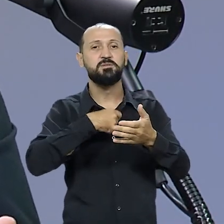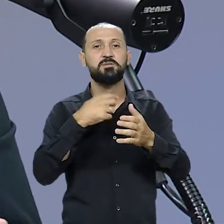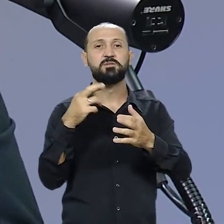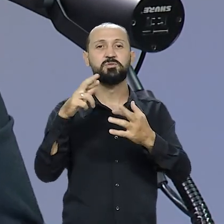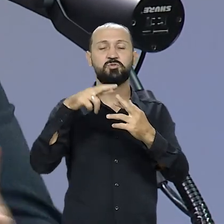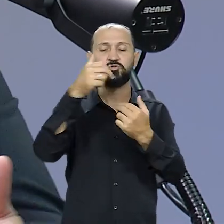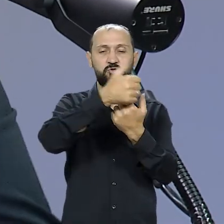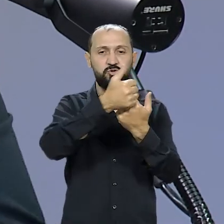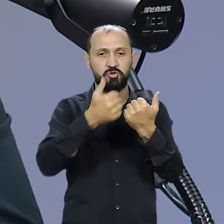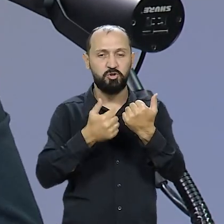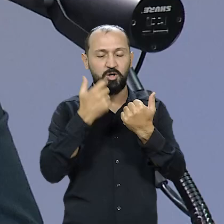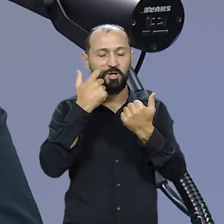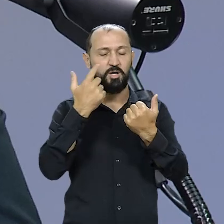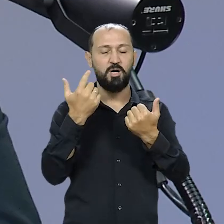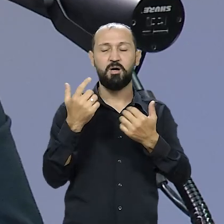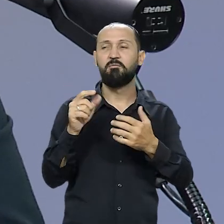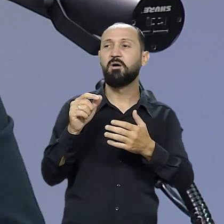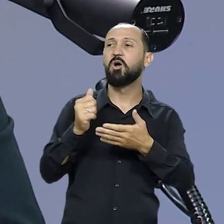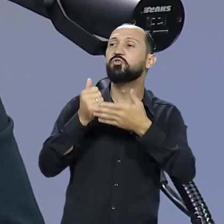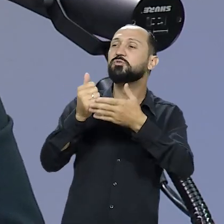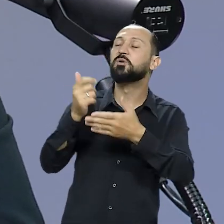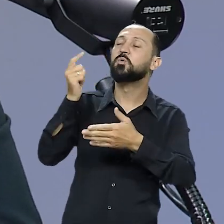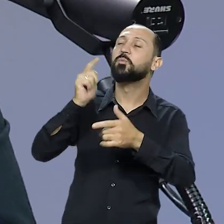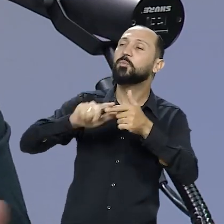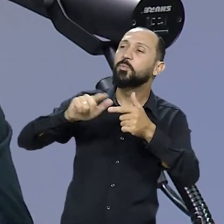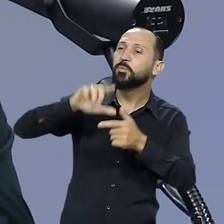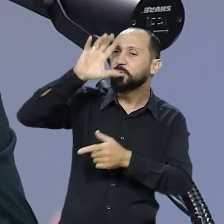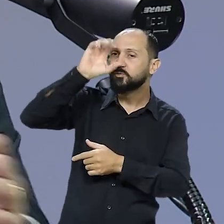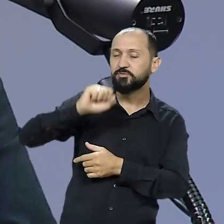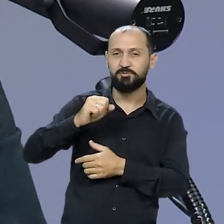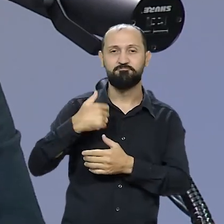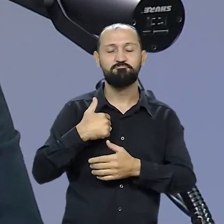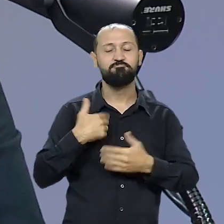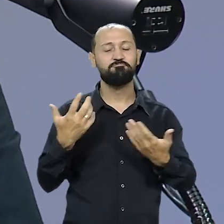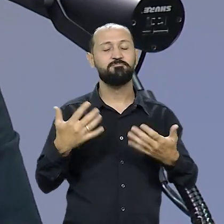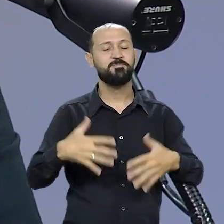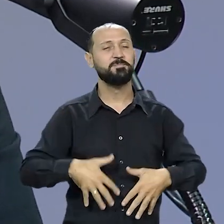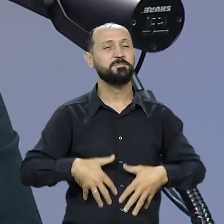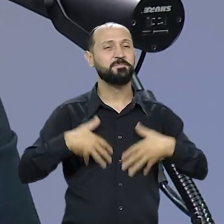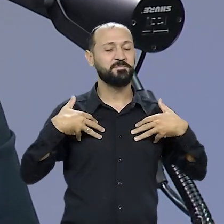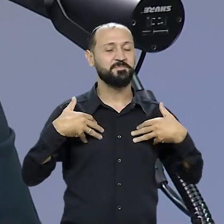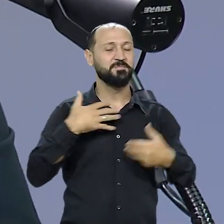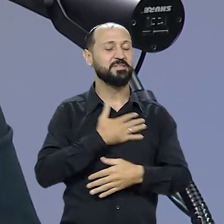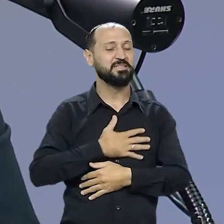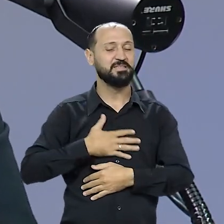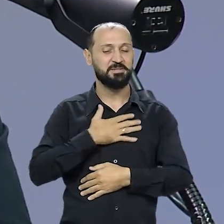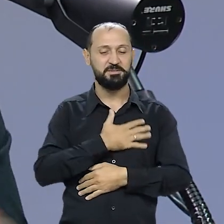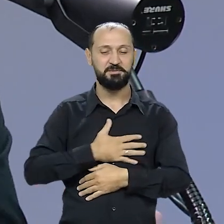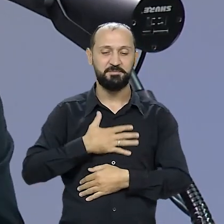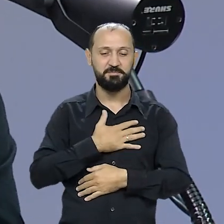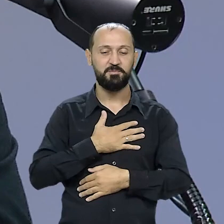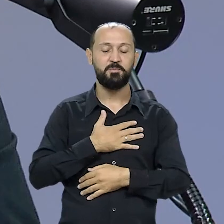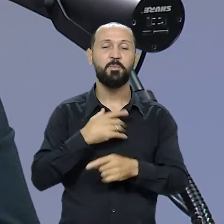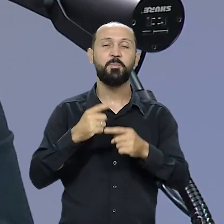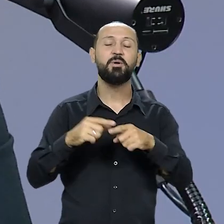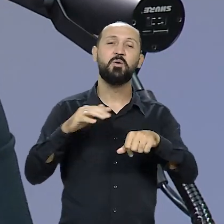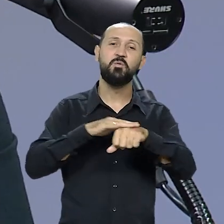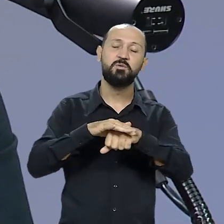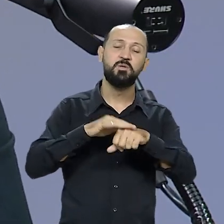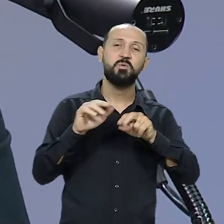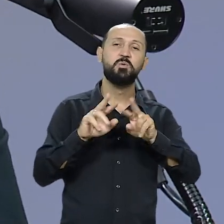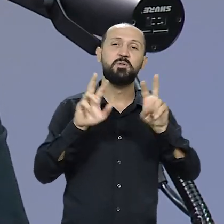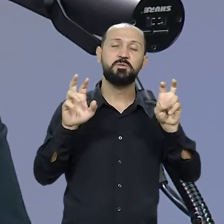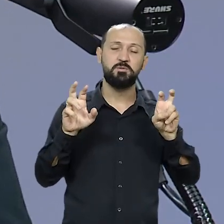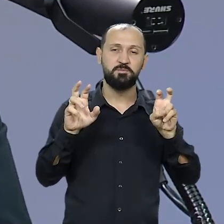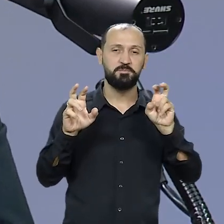a ela e buscar soluções. Então, para mim, foi uma grande satisfação, porque falar de um assunto